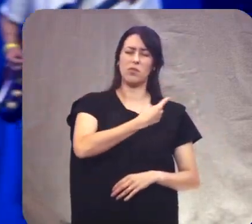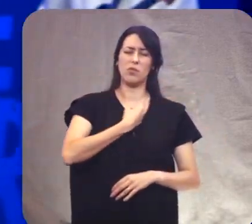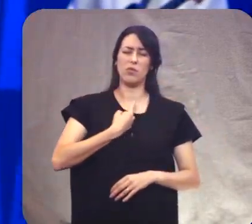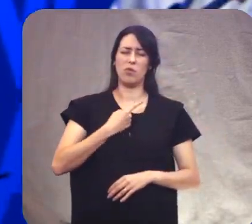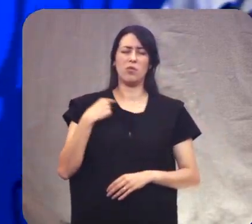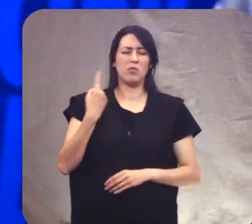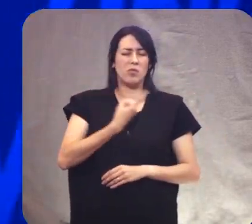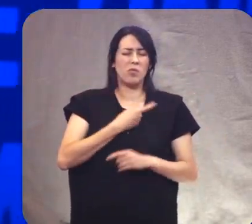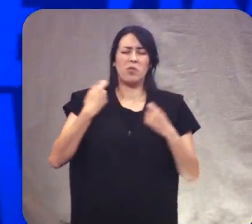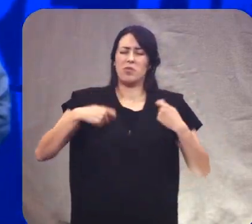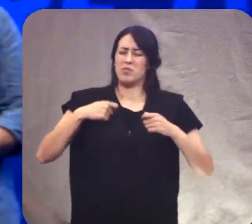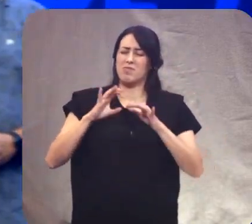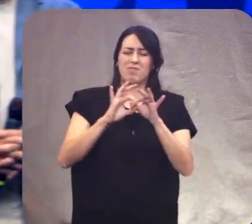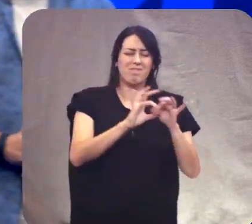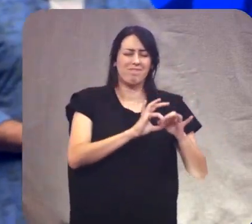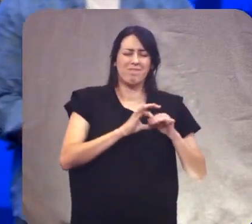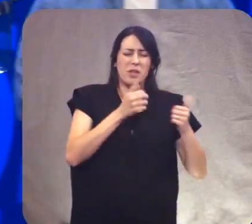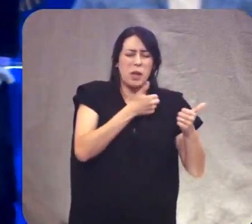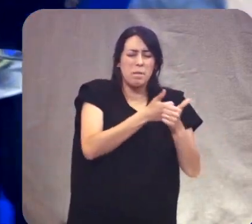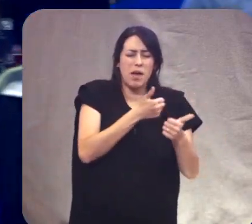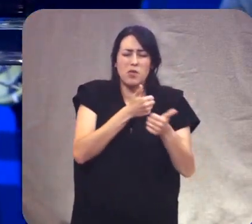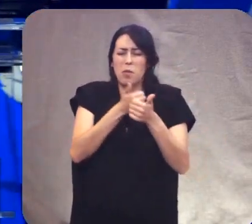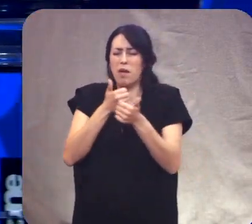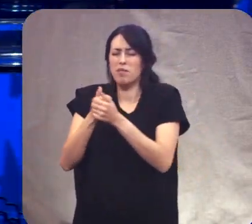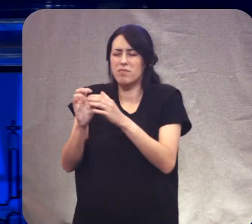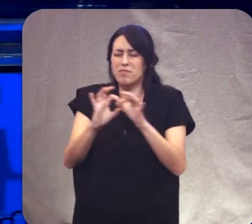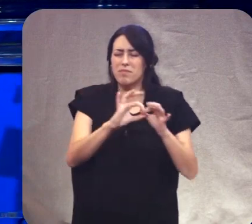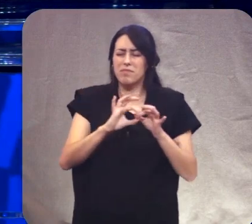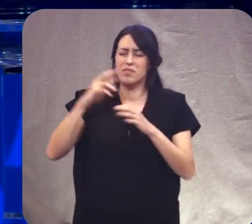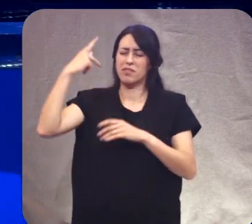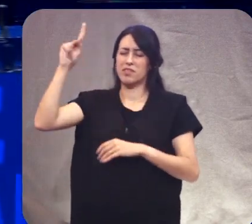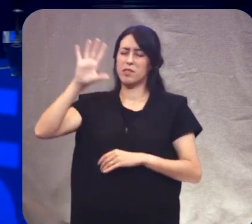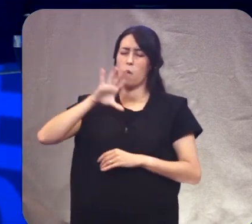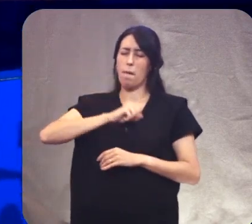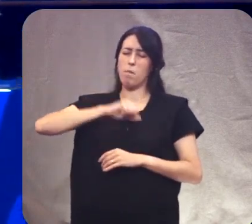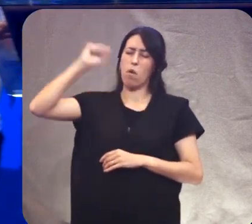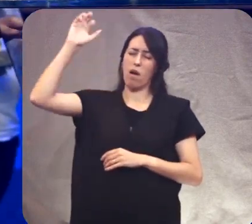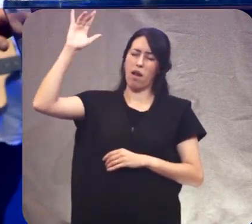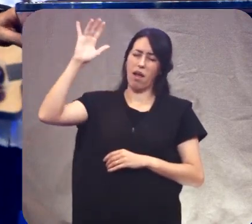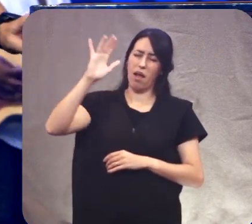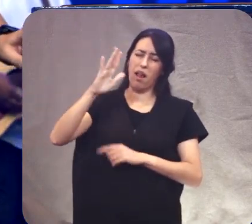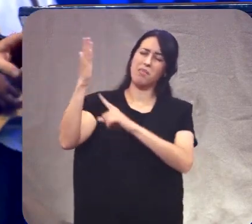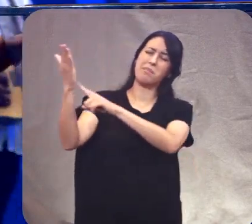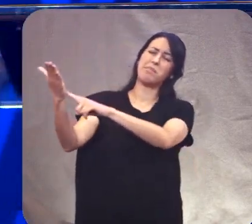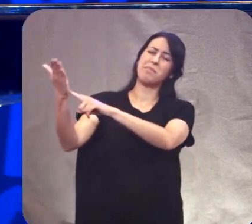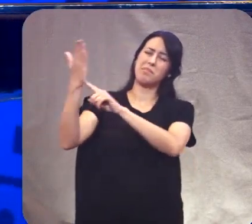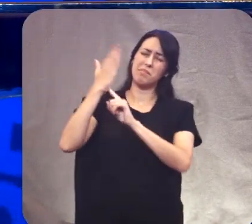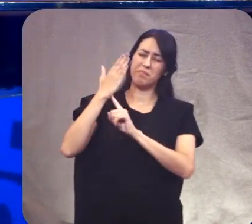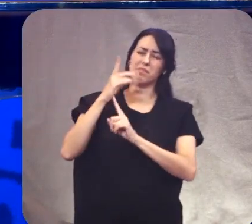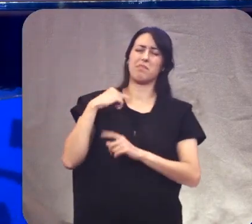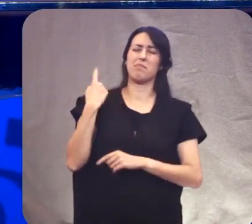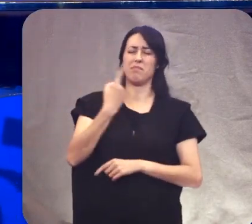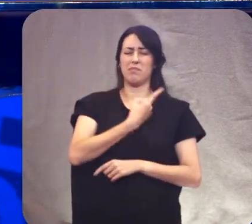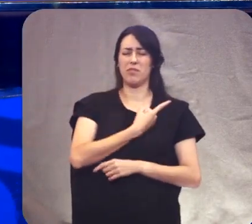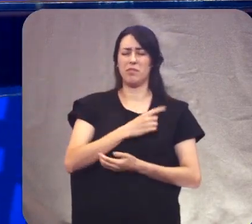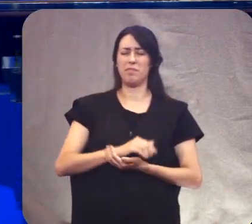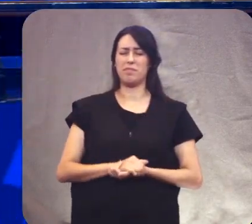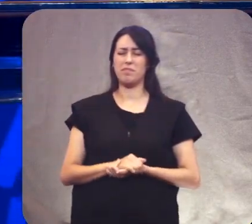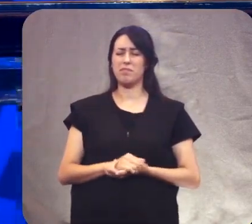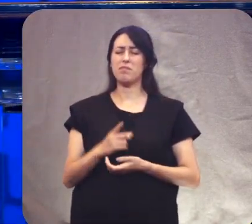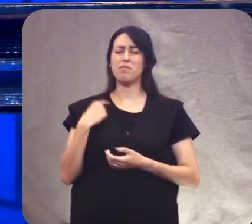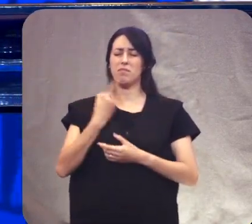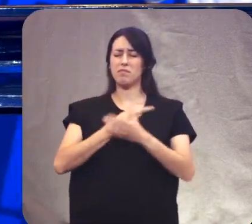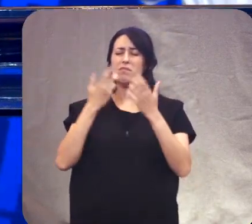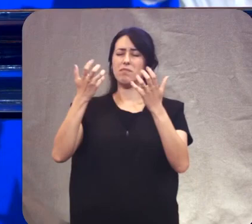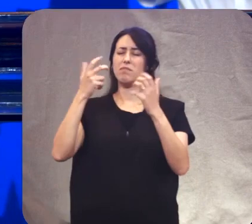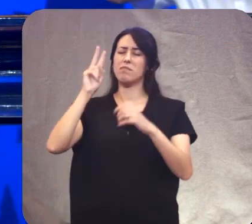dos outros. Que o Teu amor, que a Tua graça sejam reveladas em nós e através de nós. Queremos ver a Tua